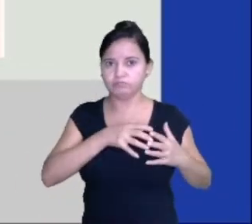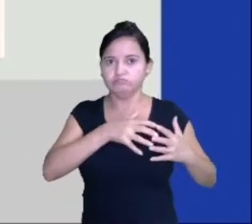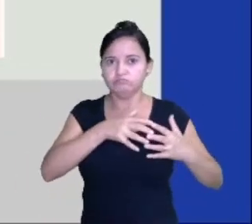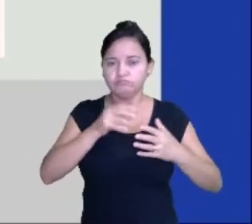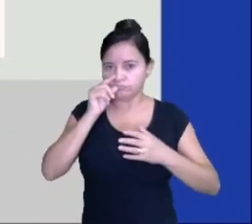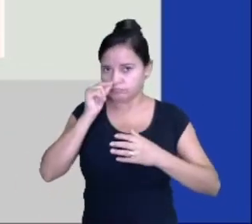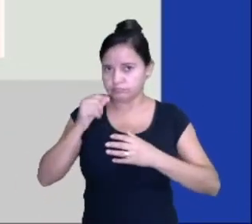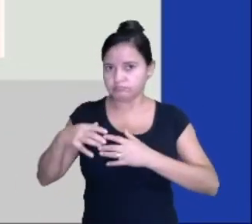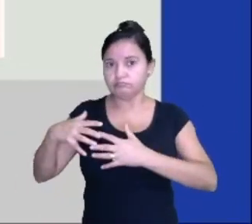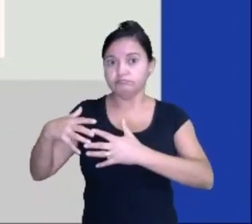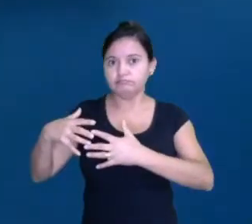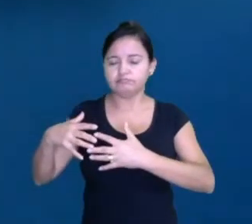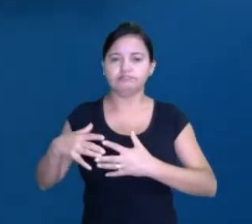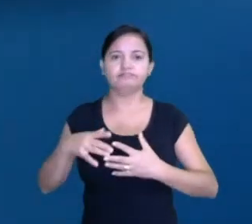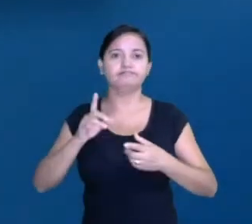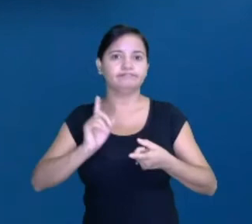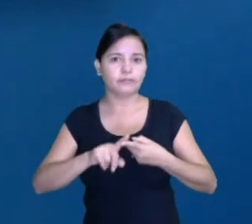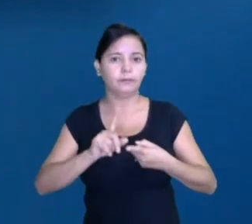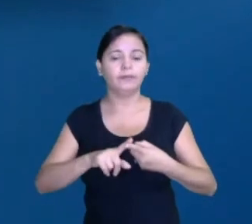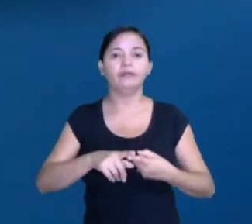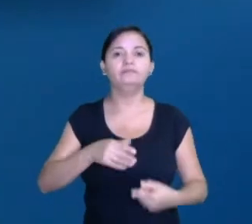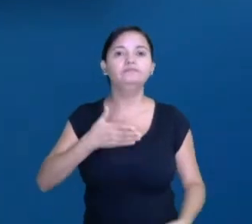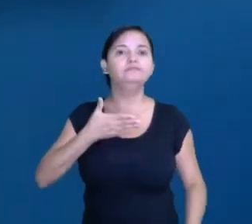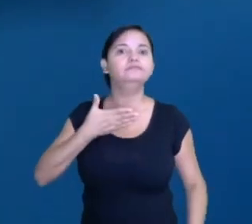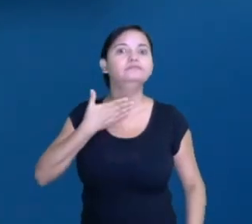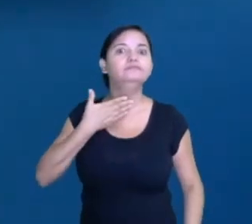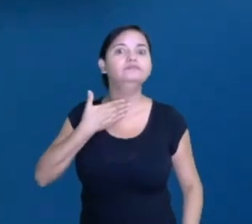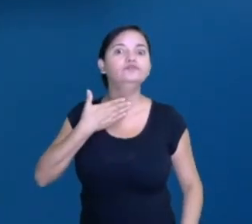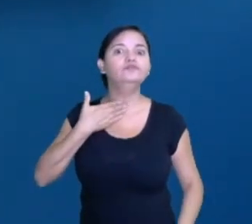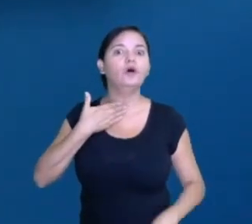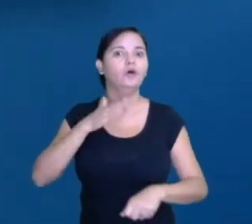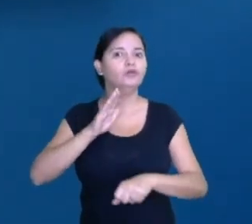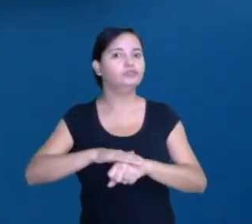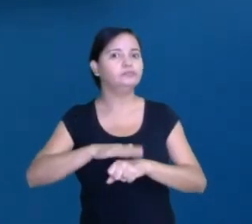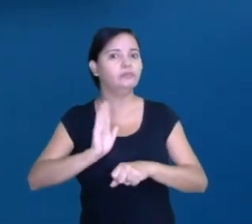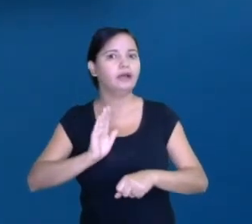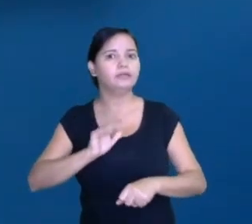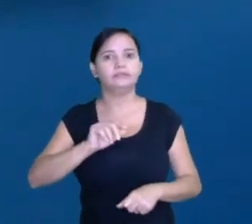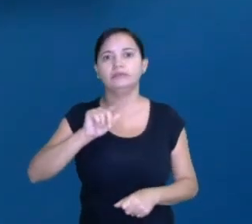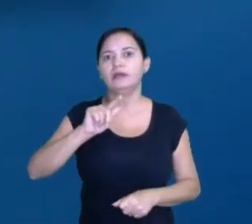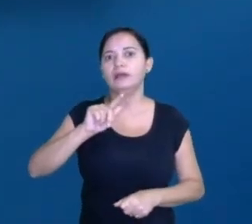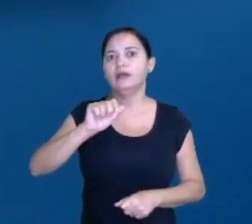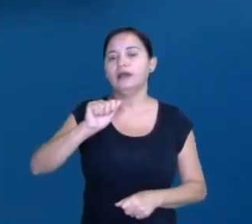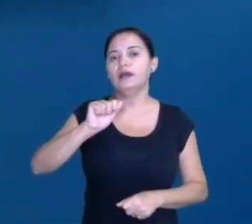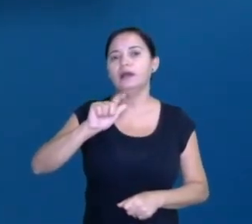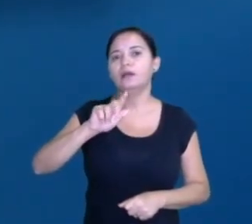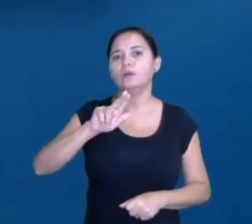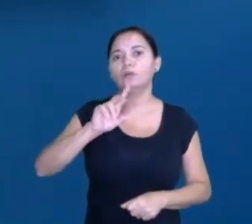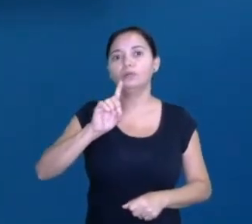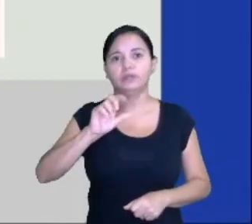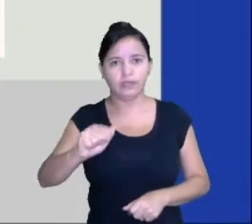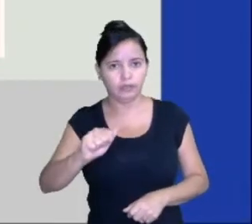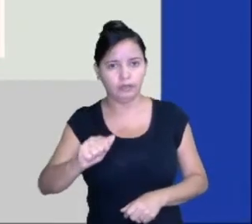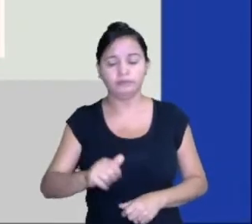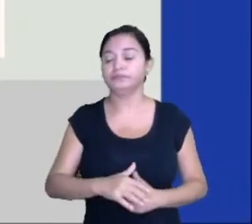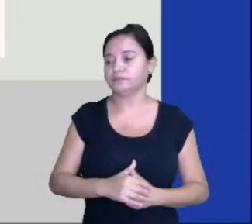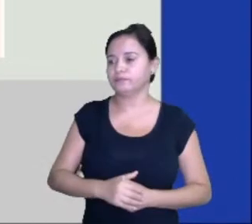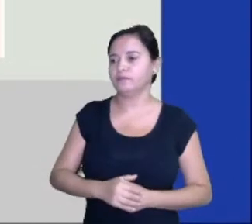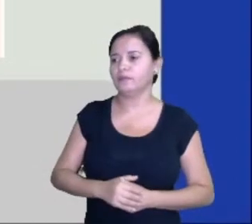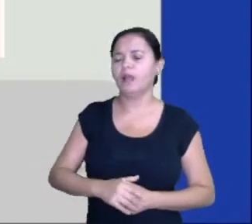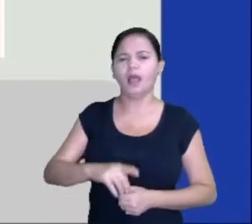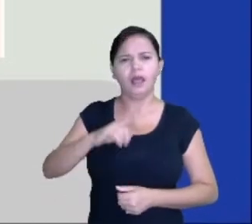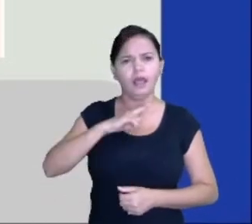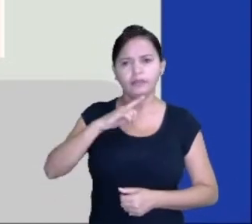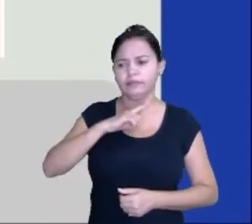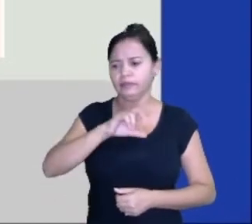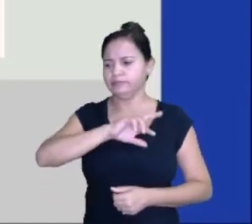tonalidade da voz, aquela voz que vai ficar mais o quê? Mais aguda, né, das mulheres, né? Dos homens, normalmente a voz é mais grave. E aí tem a